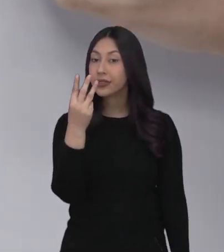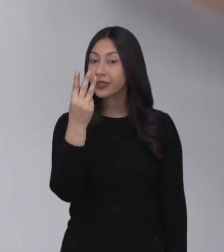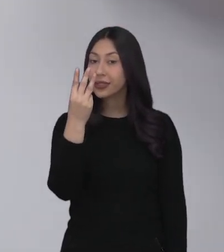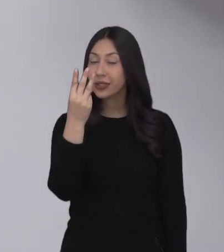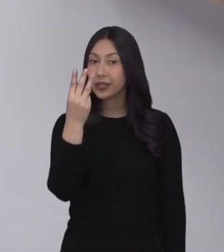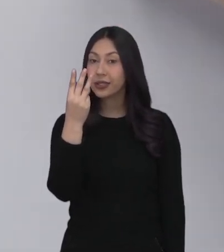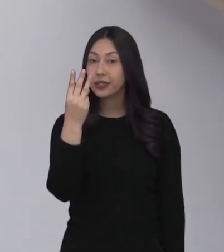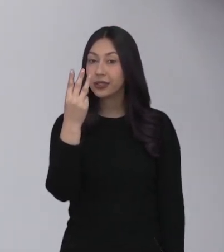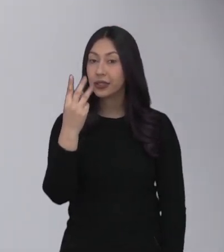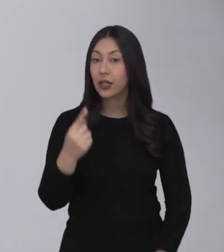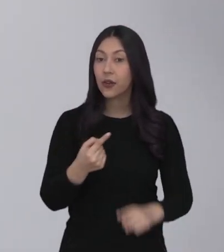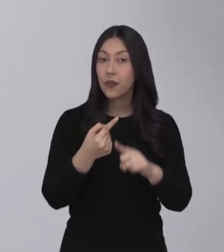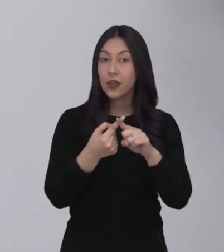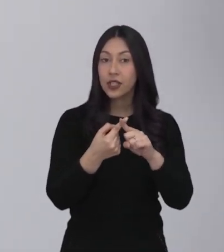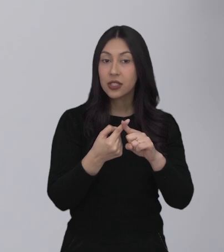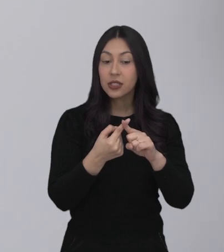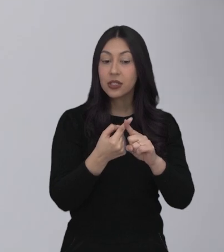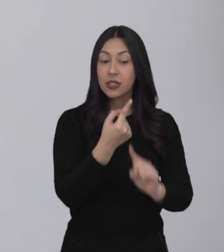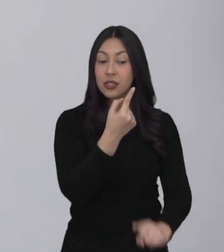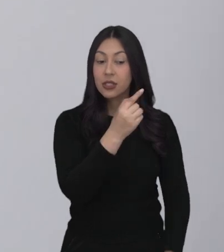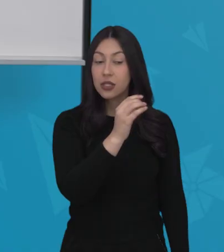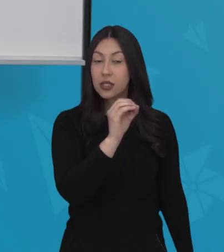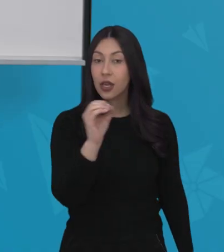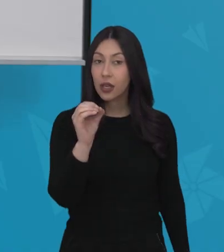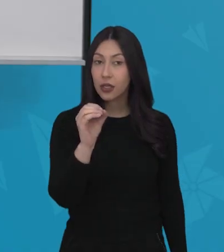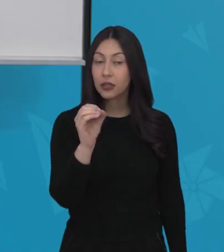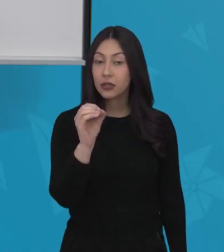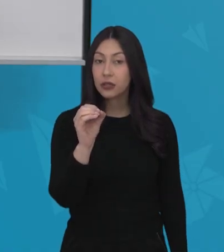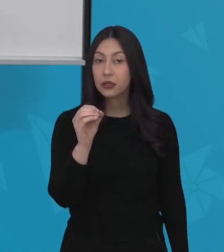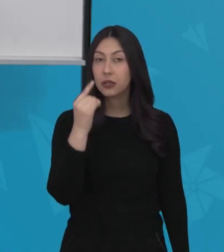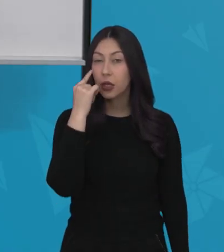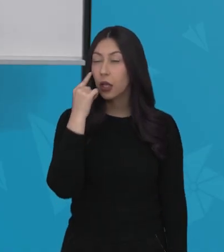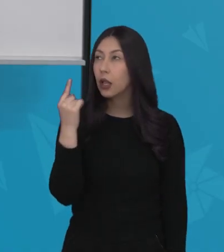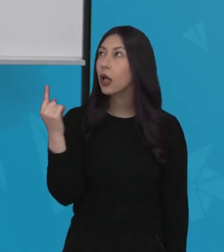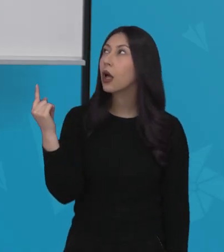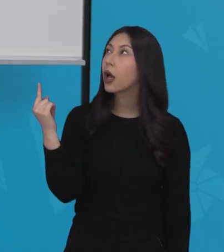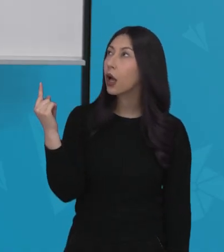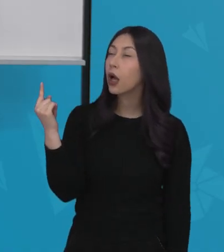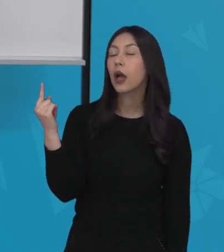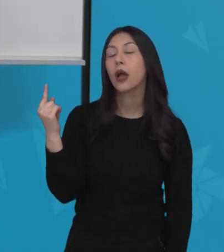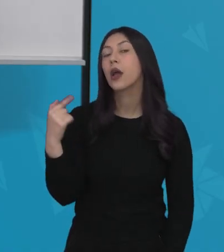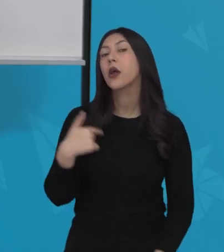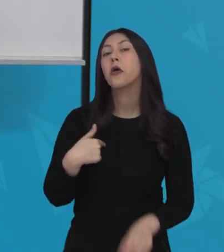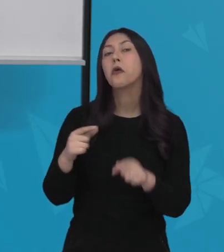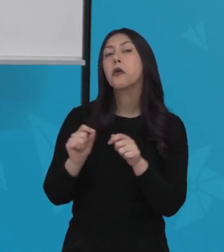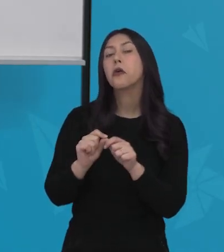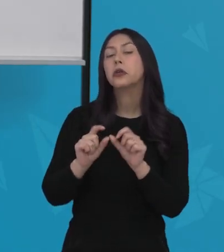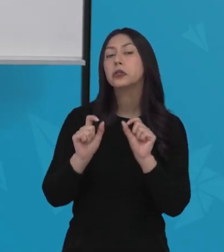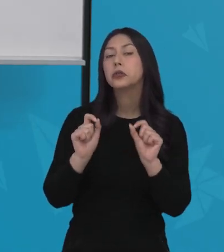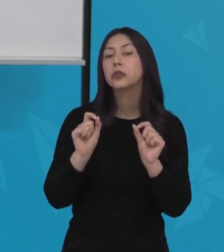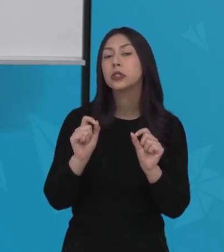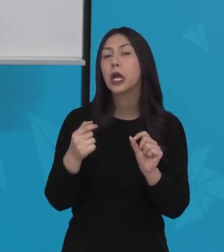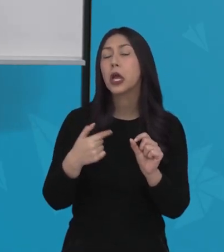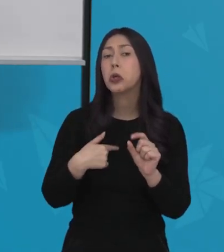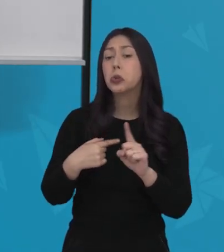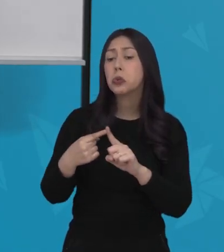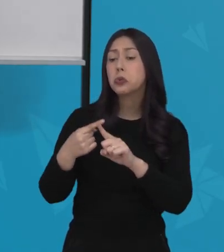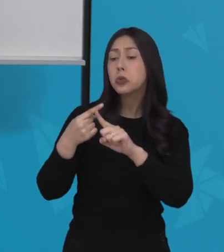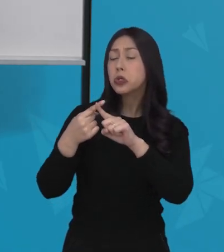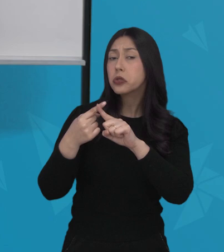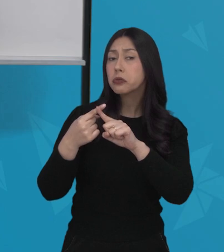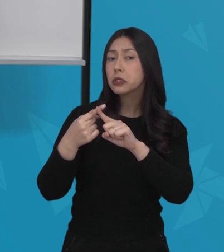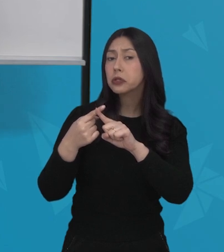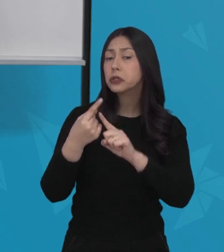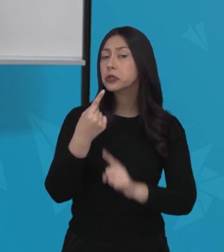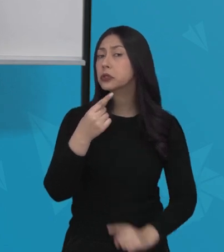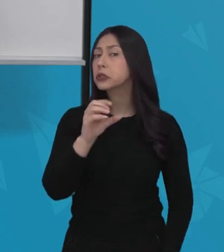1,53 vezes o 100. Quando a gente olha para isso daqui, o que eu fiz? Eu peguei e eu estou multiplicando por